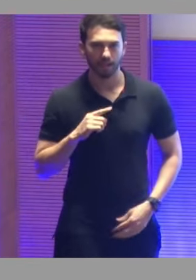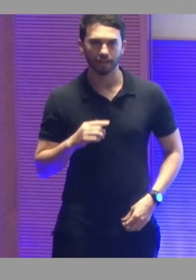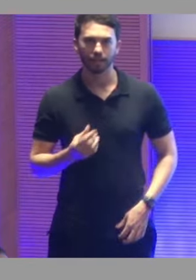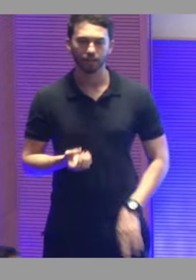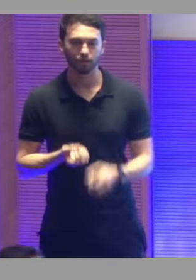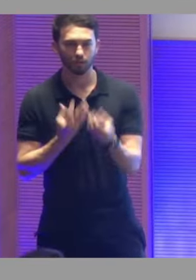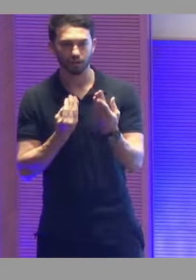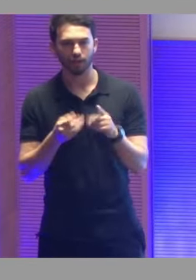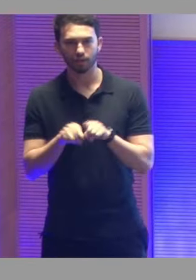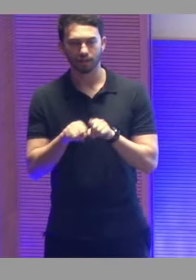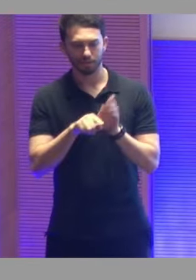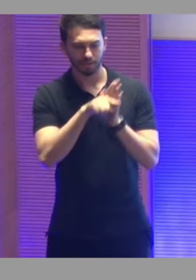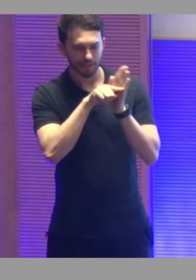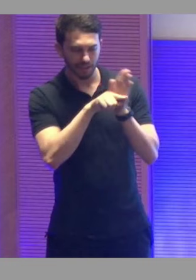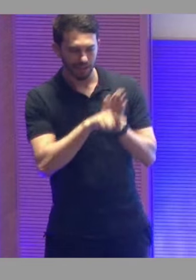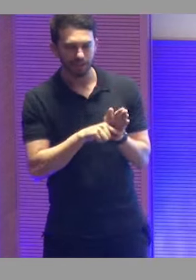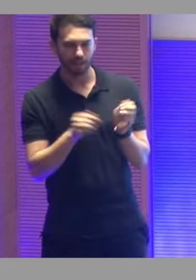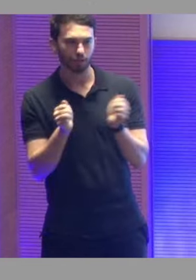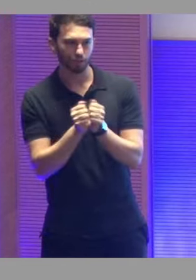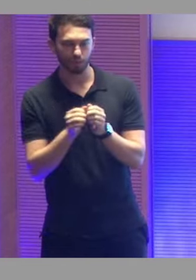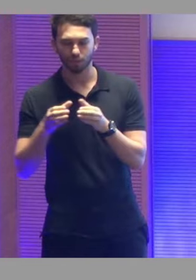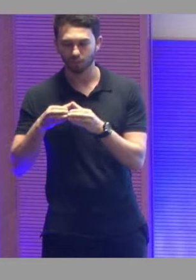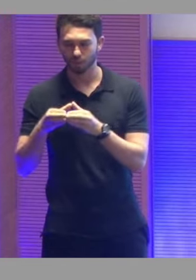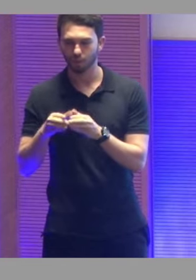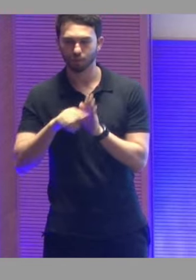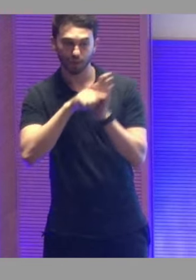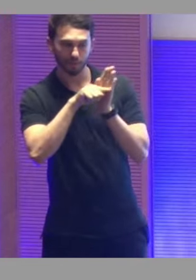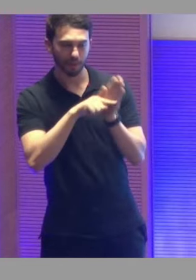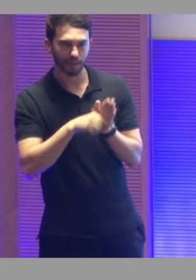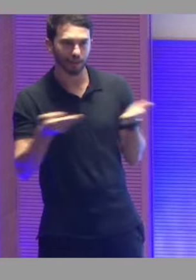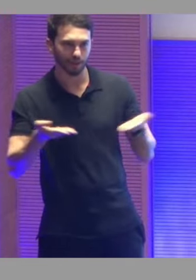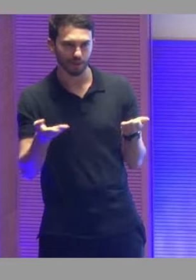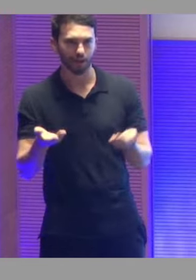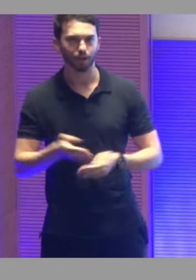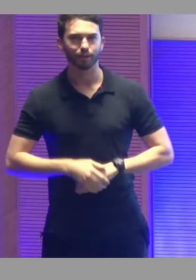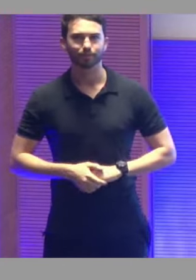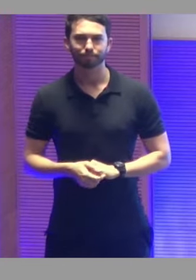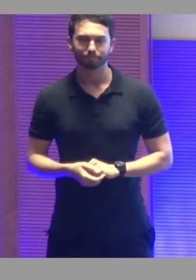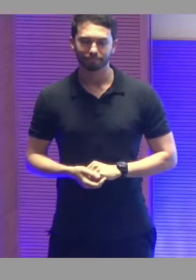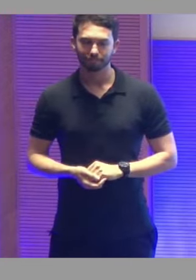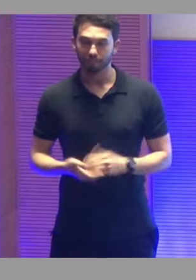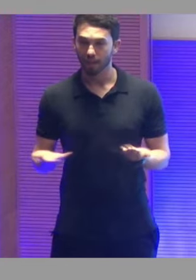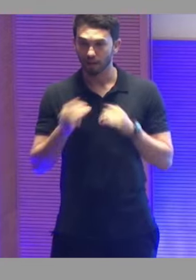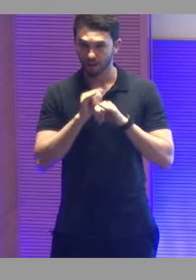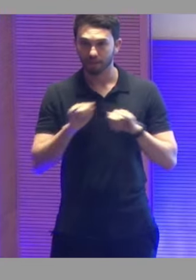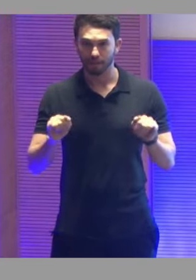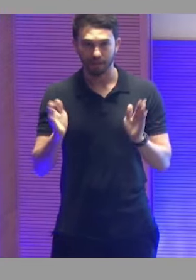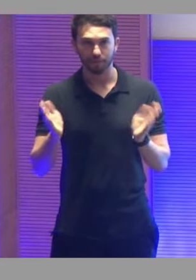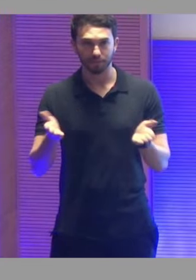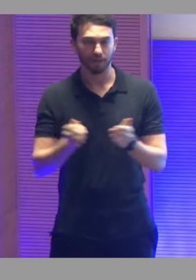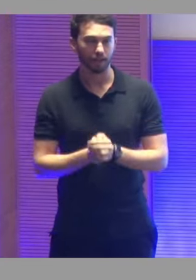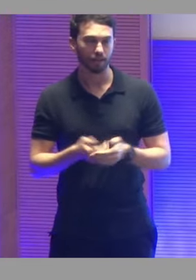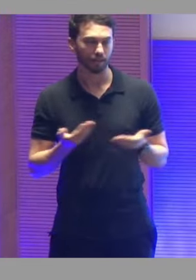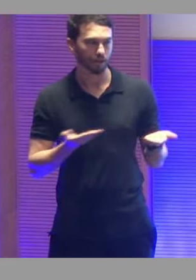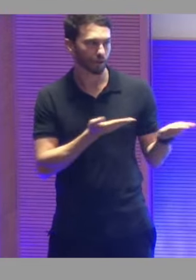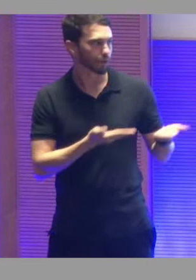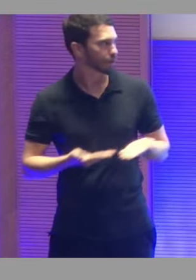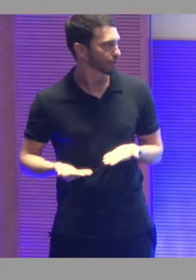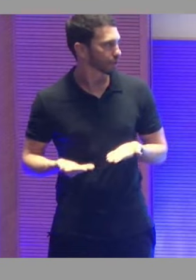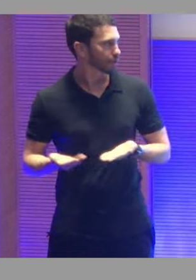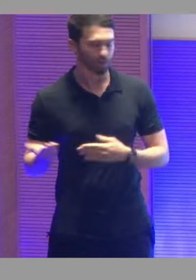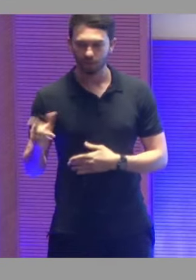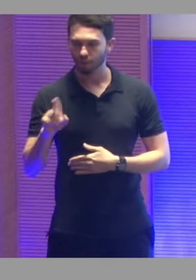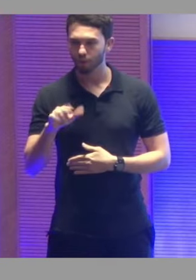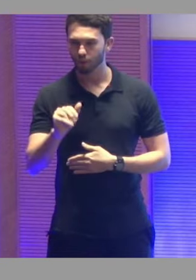vão ser analisados pelos nossos pesquisadores e agora então então dito isso eu passo a palavra para